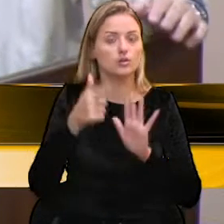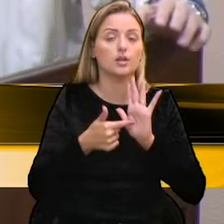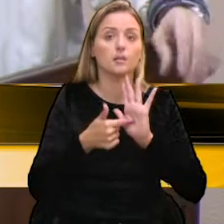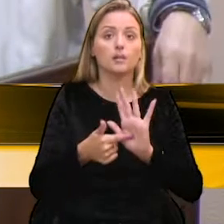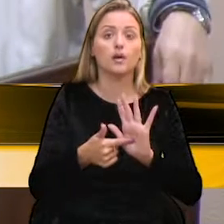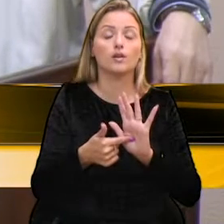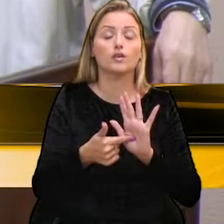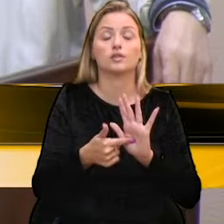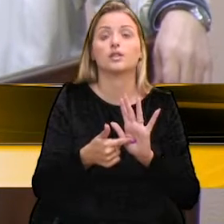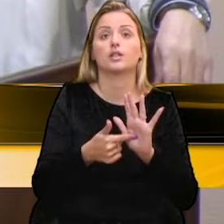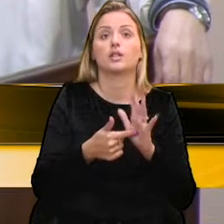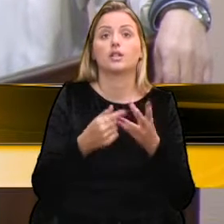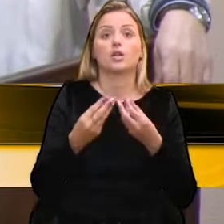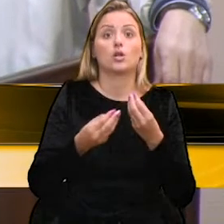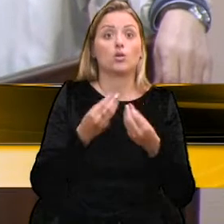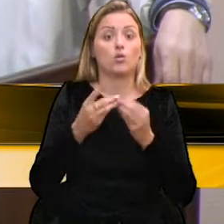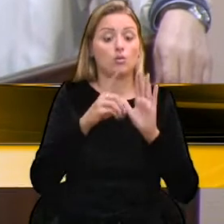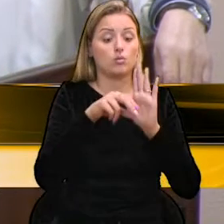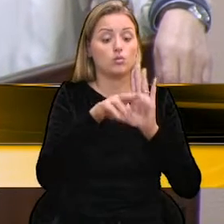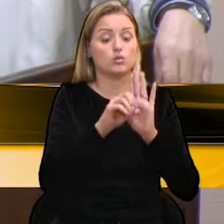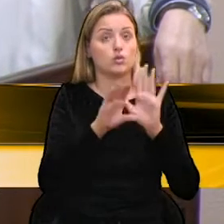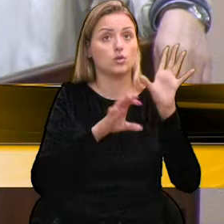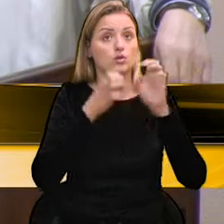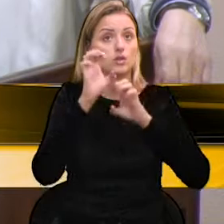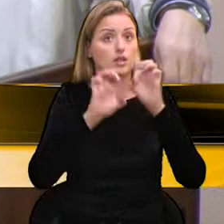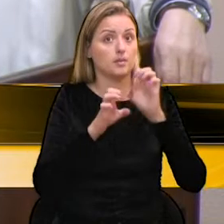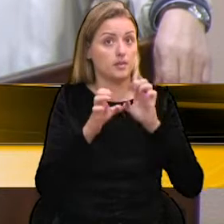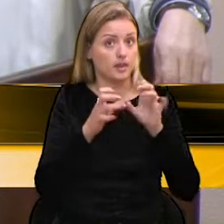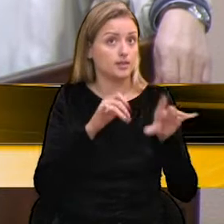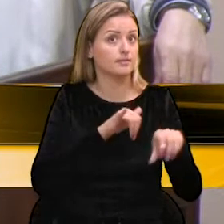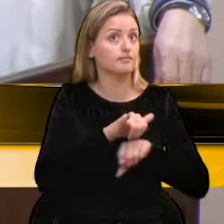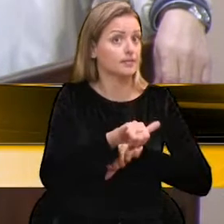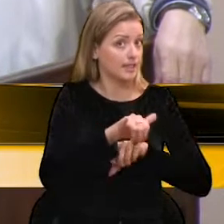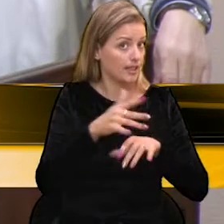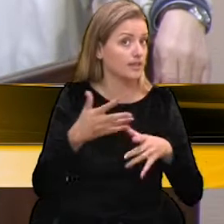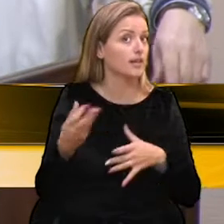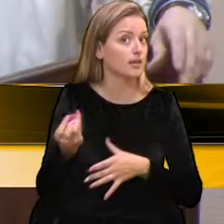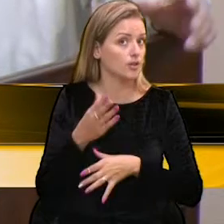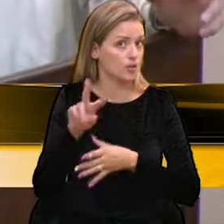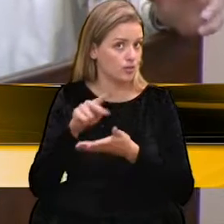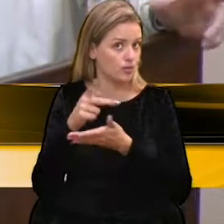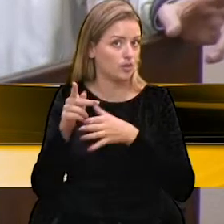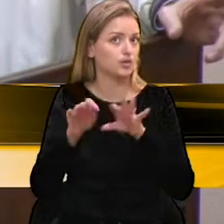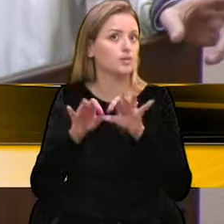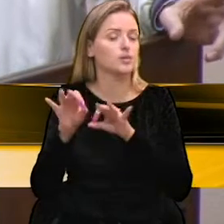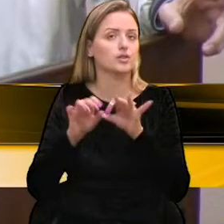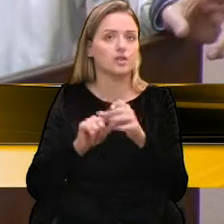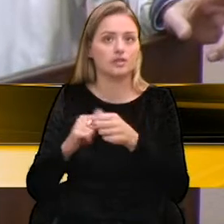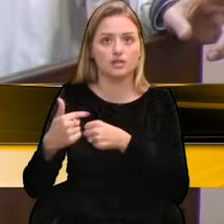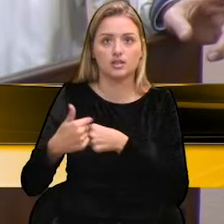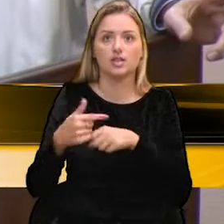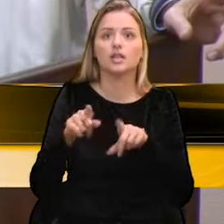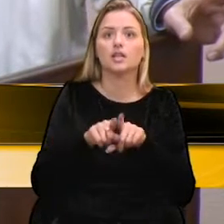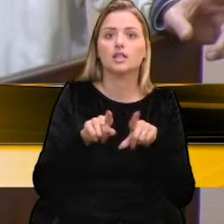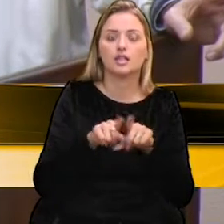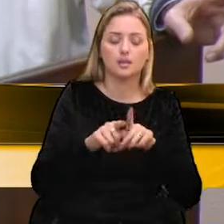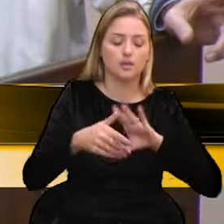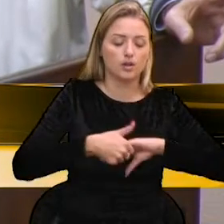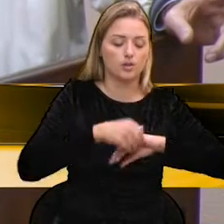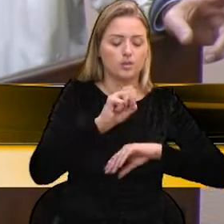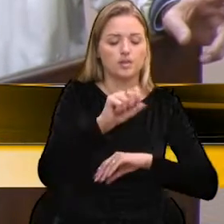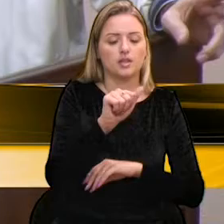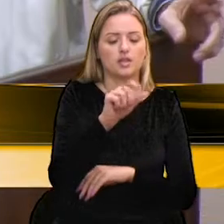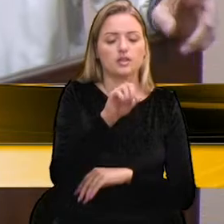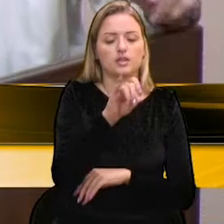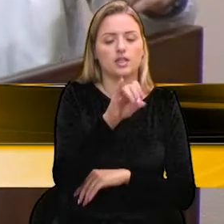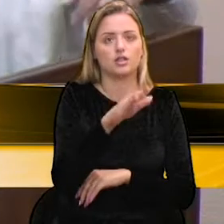o quanto os empresários se enganaram com esse projeto de cidade. E cumprimentar o Sadi Donassolo e o